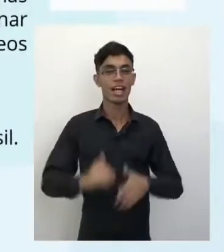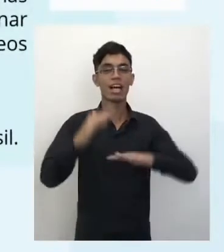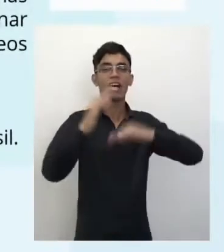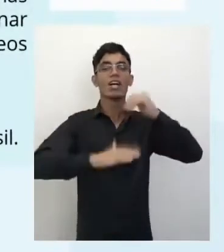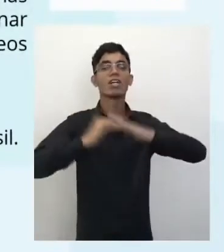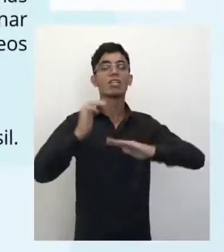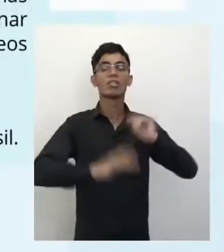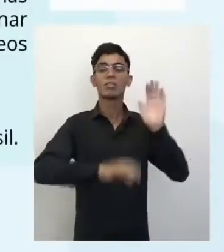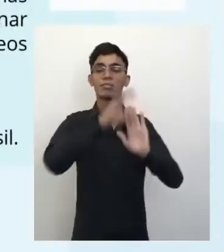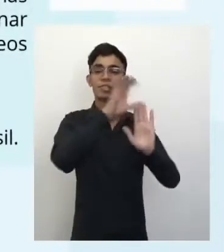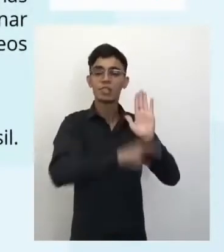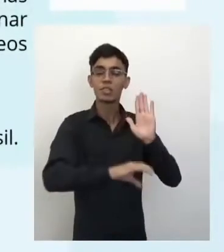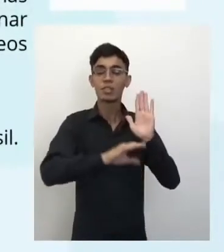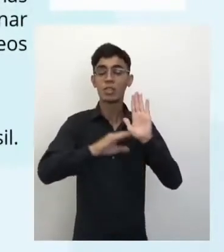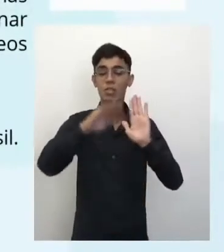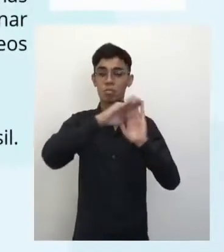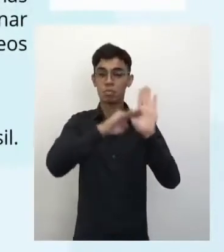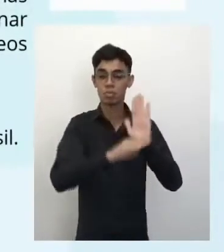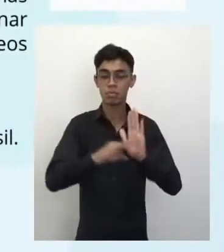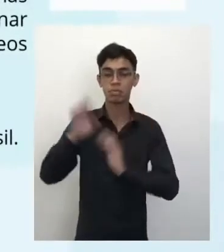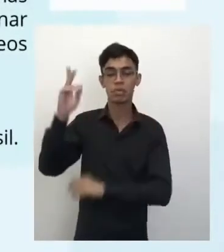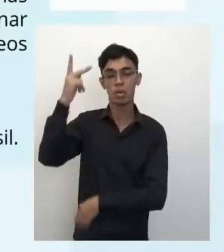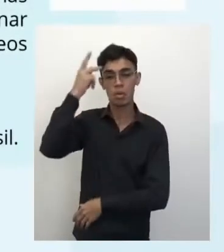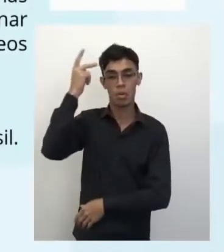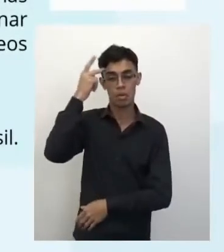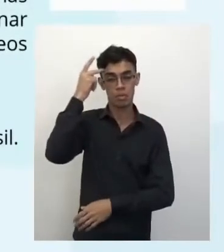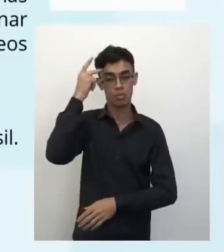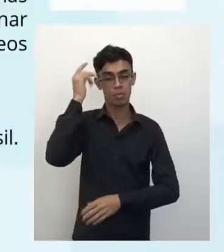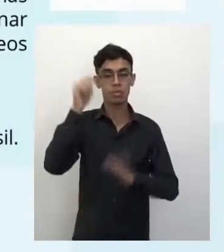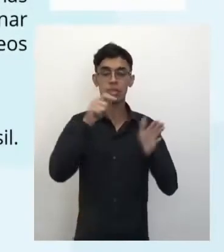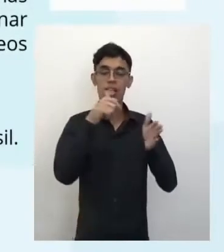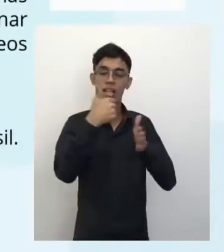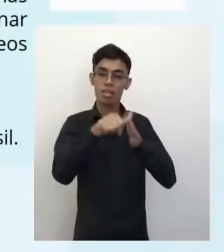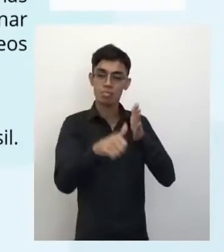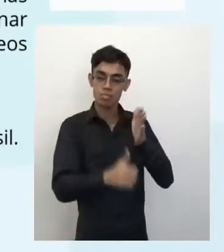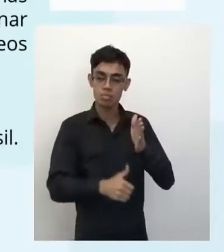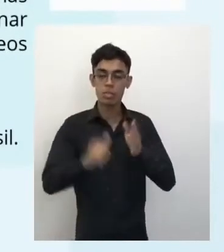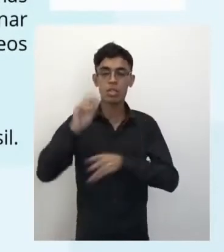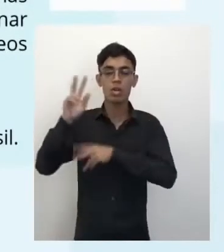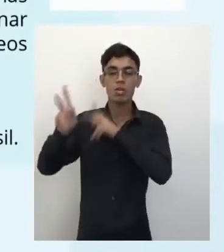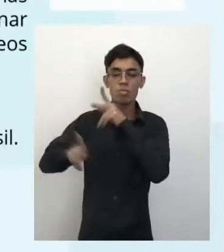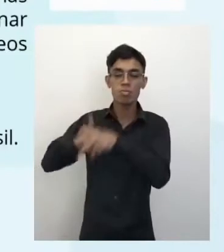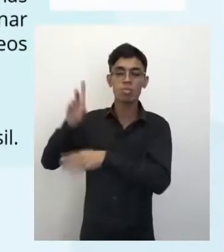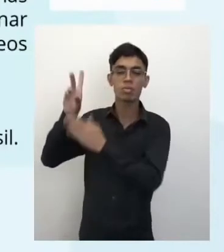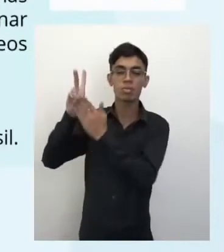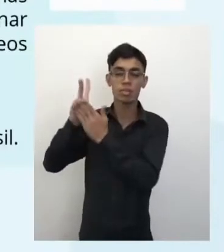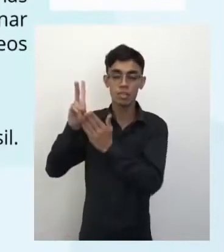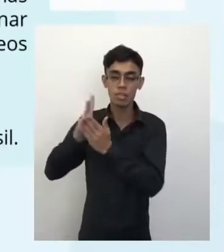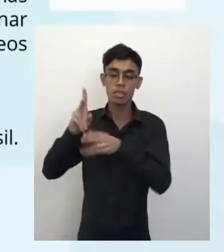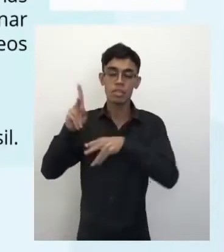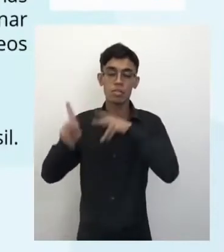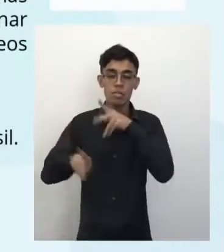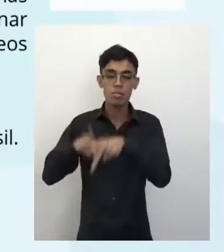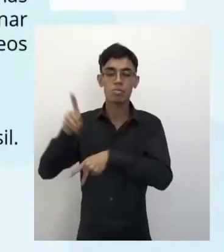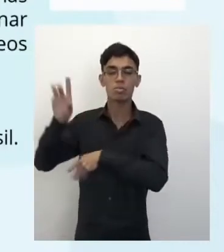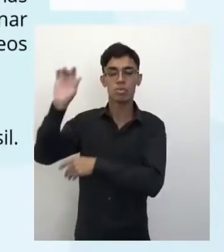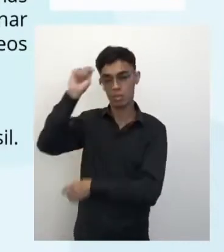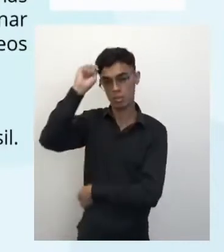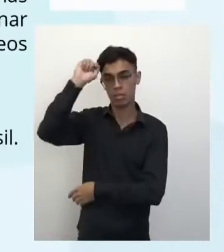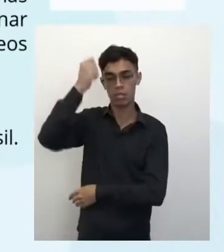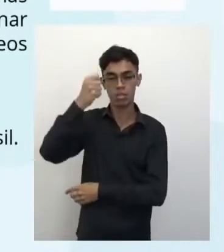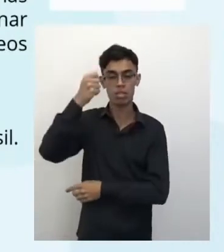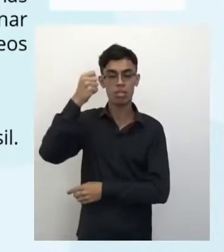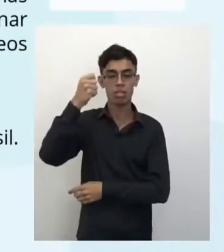Habilidade do currículo paulista: analisar as influências indígenas e africanas no processo